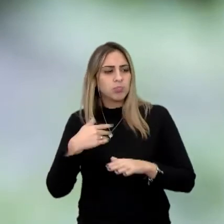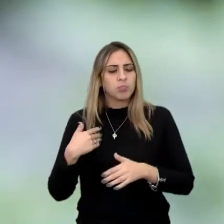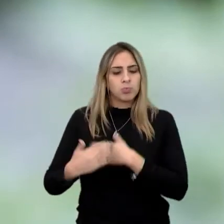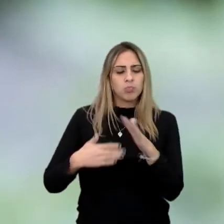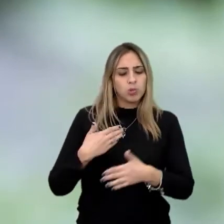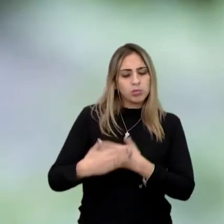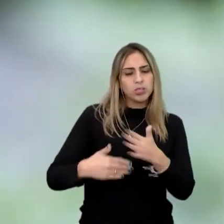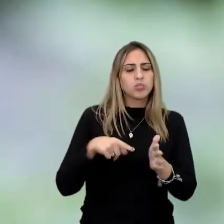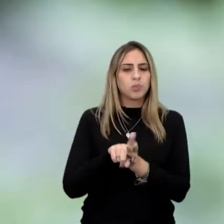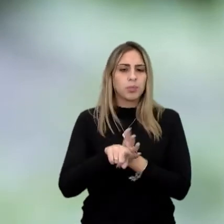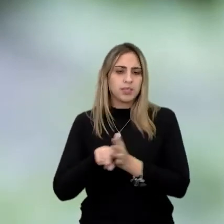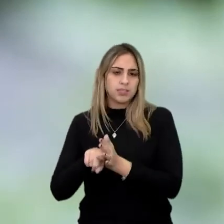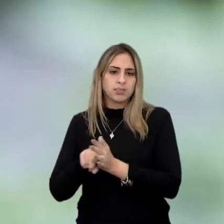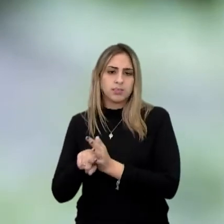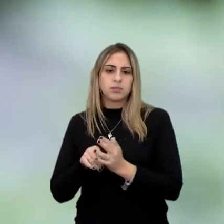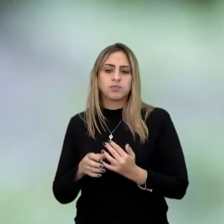pesquisa